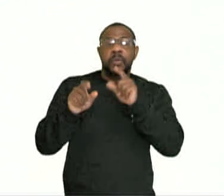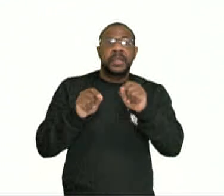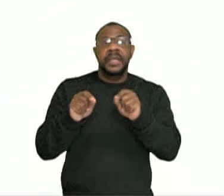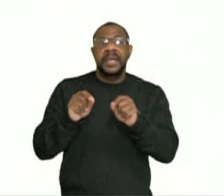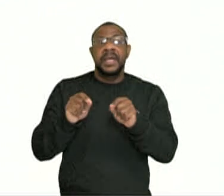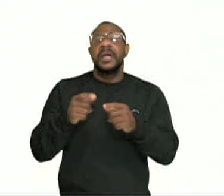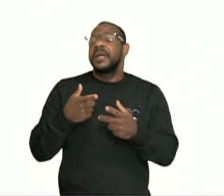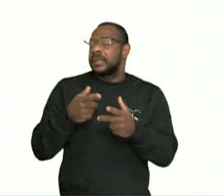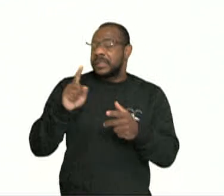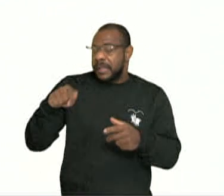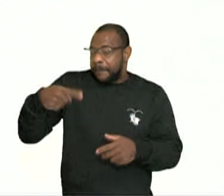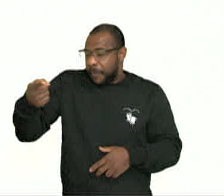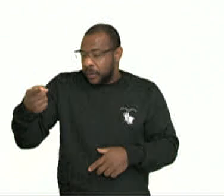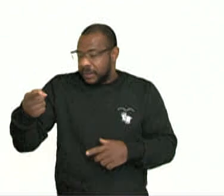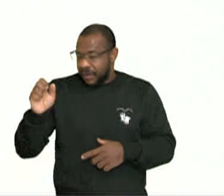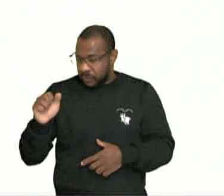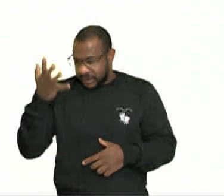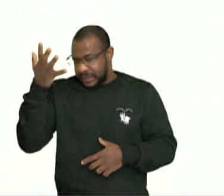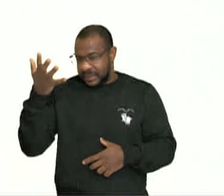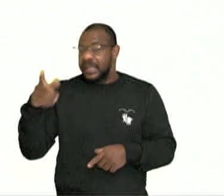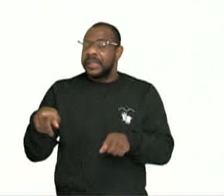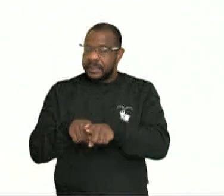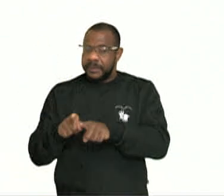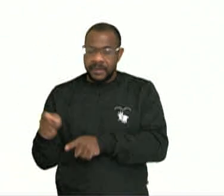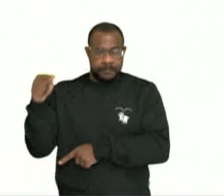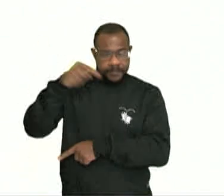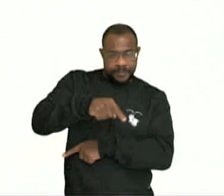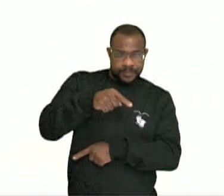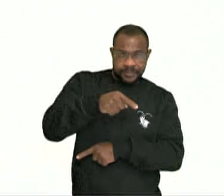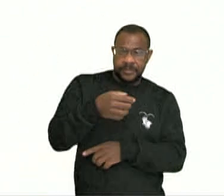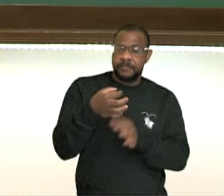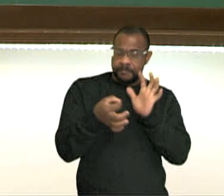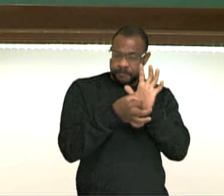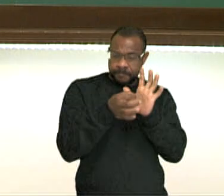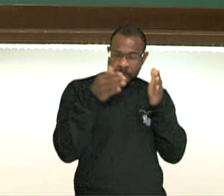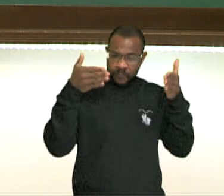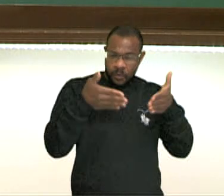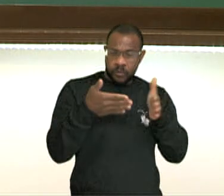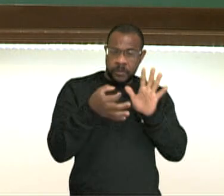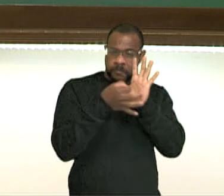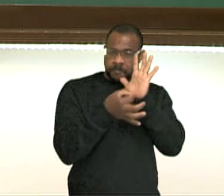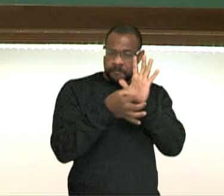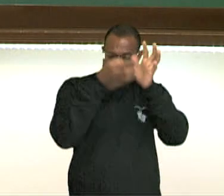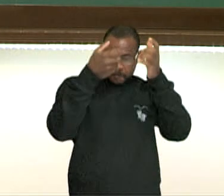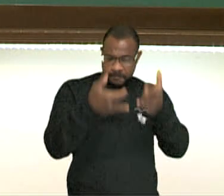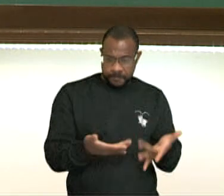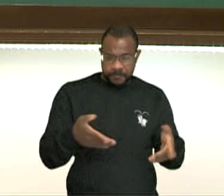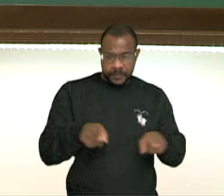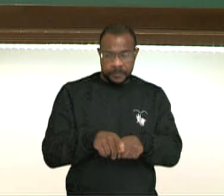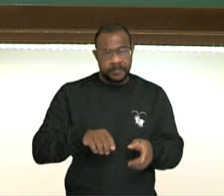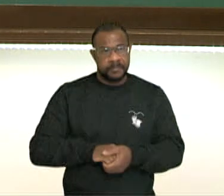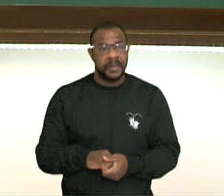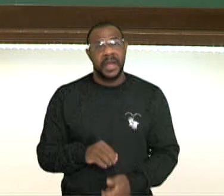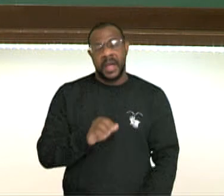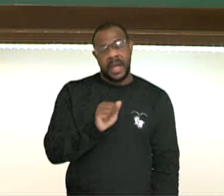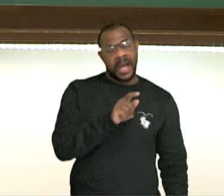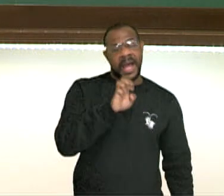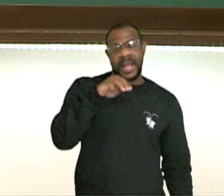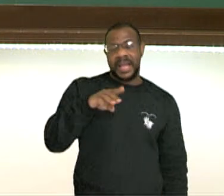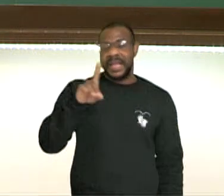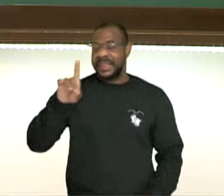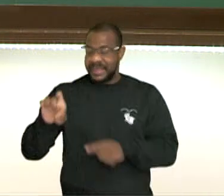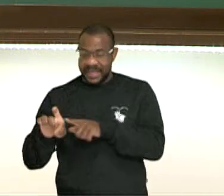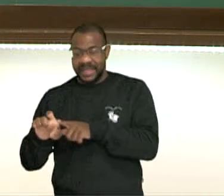vir depois é que vai ser o foco da minha argumentação. Porque quando eu começo com um além de, os dois que vieram